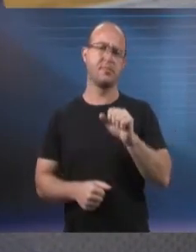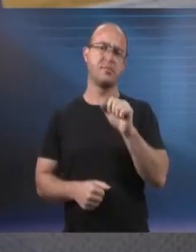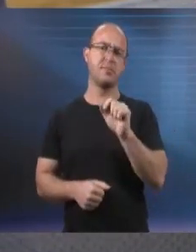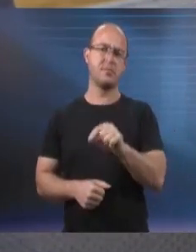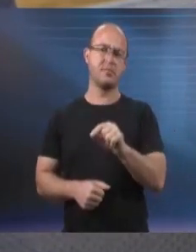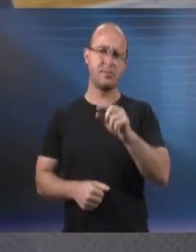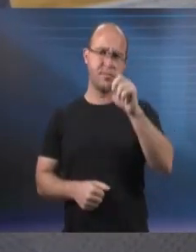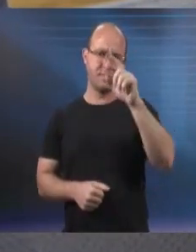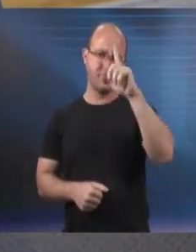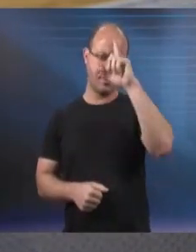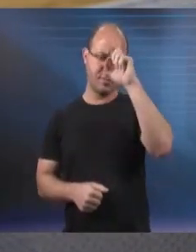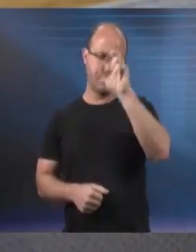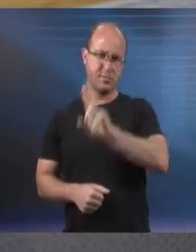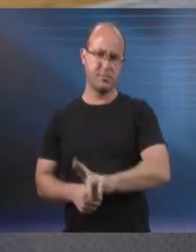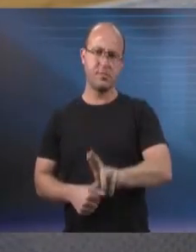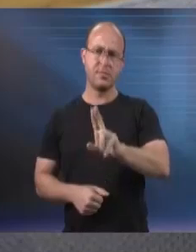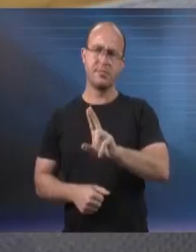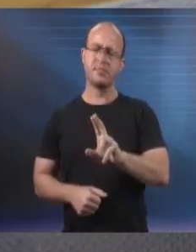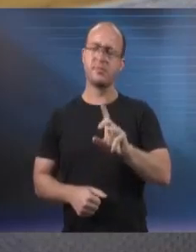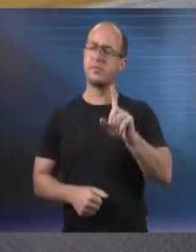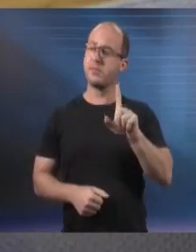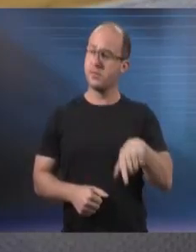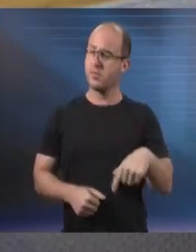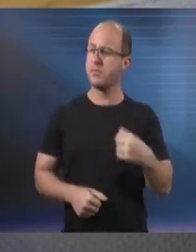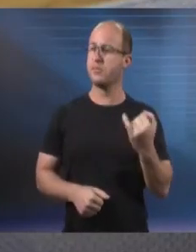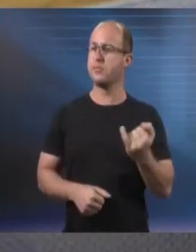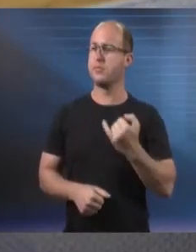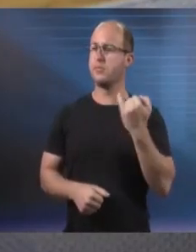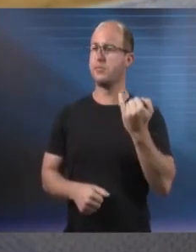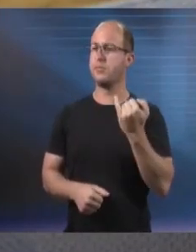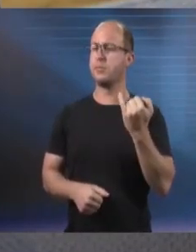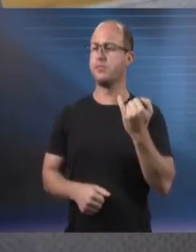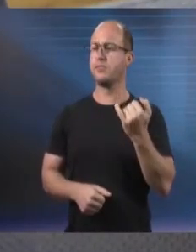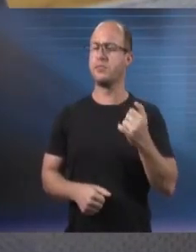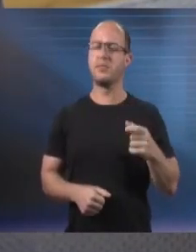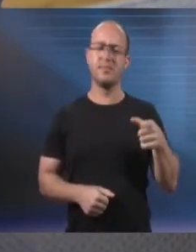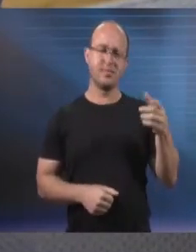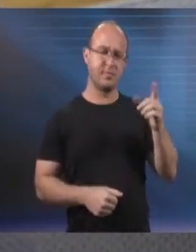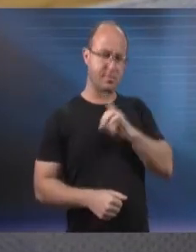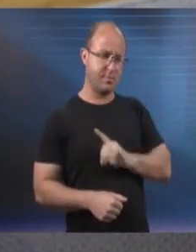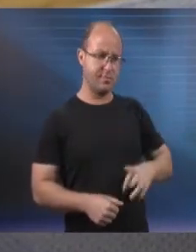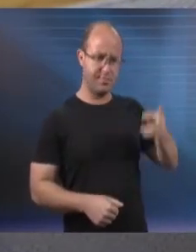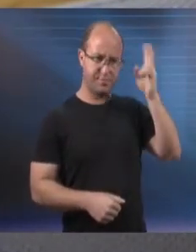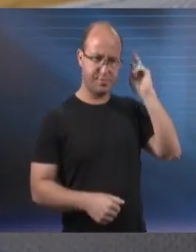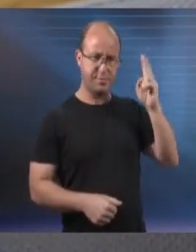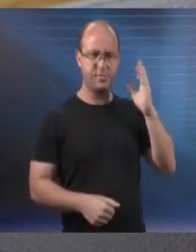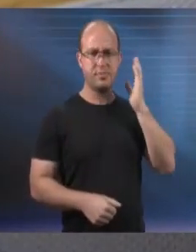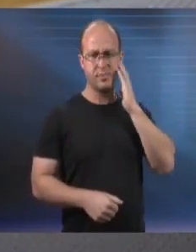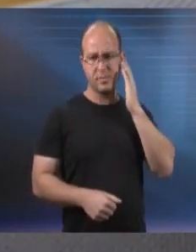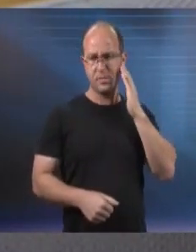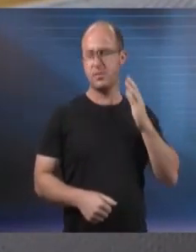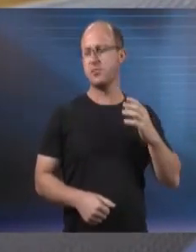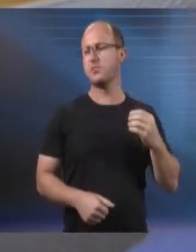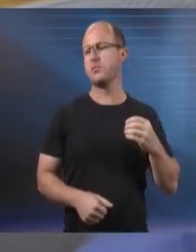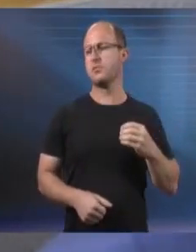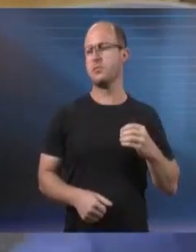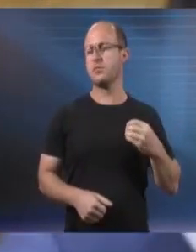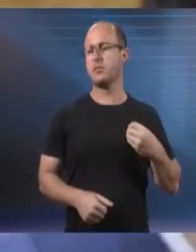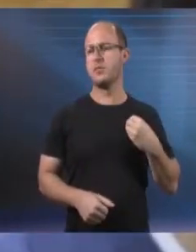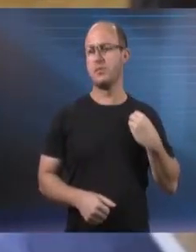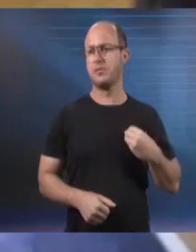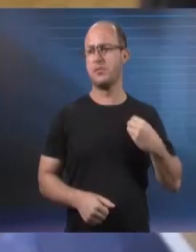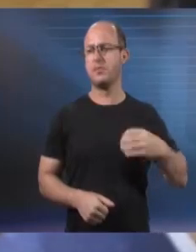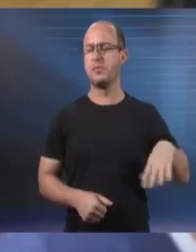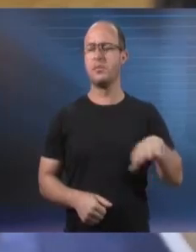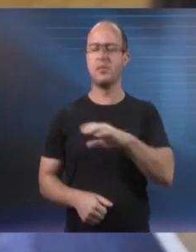hospital universitário. Isso é muito importante. Deputado Vivaldo, que é médico seridoense, caicoense, deputado adjunto,